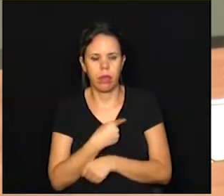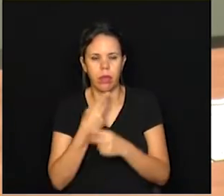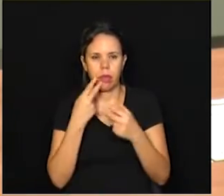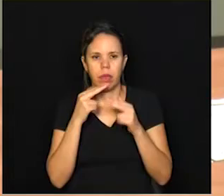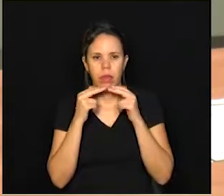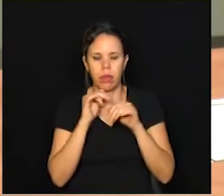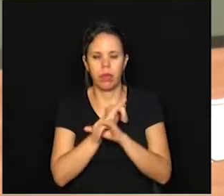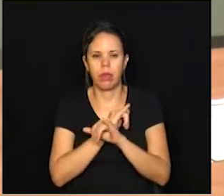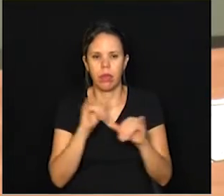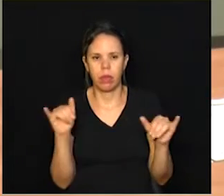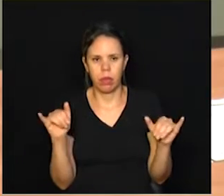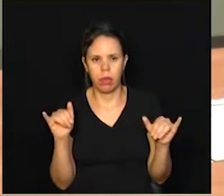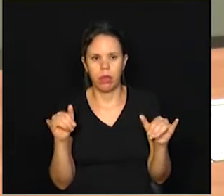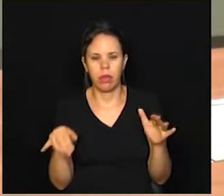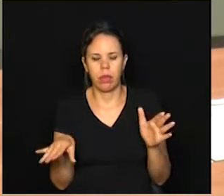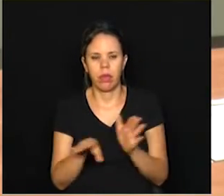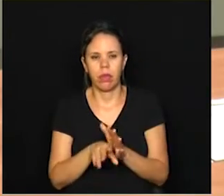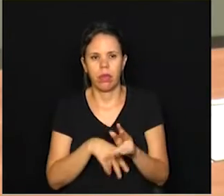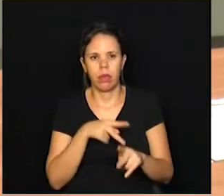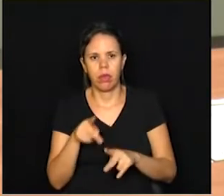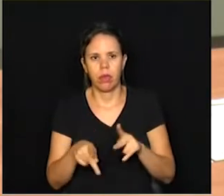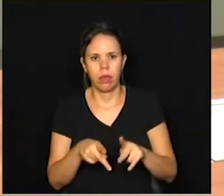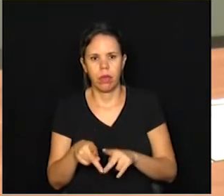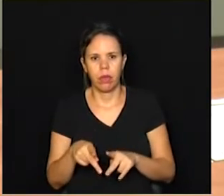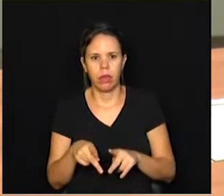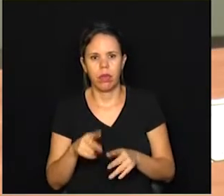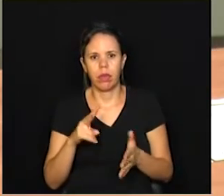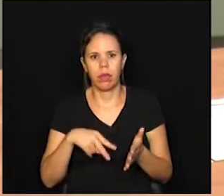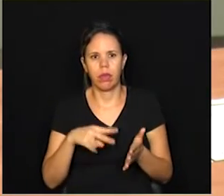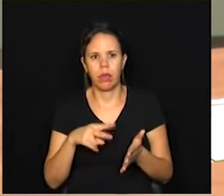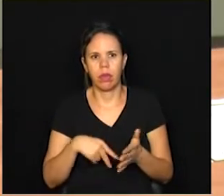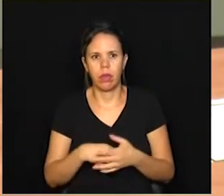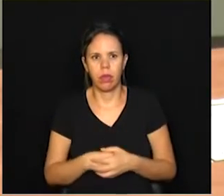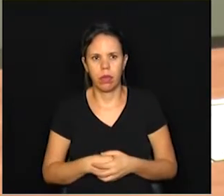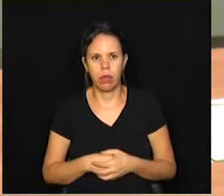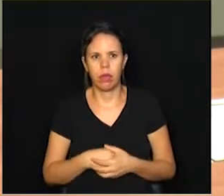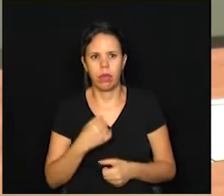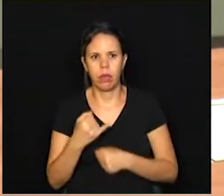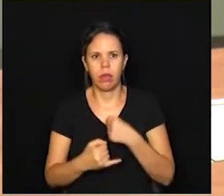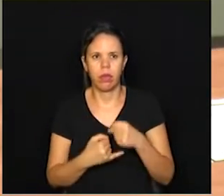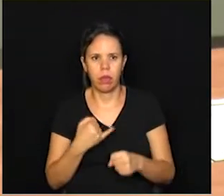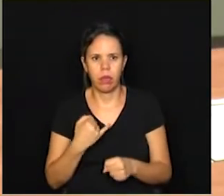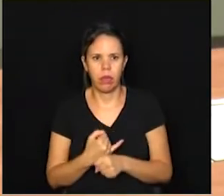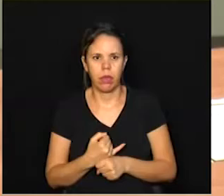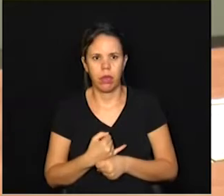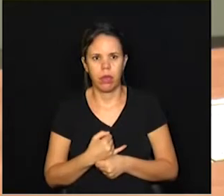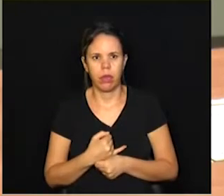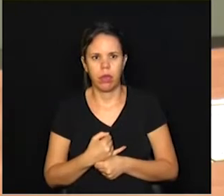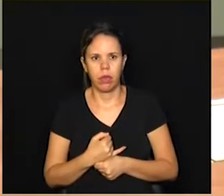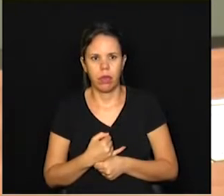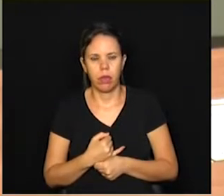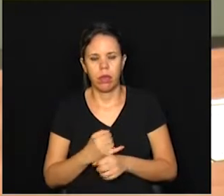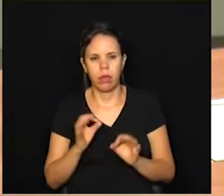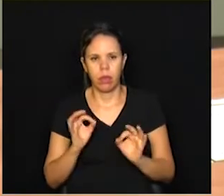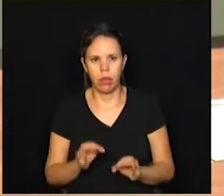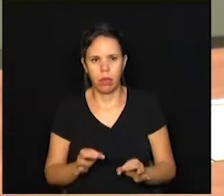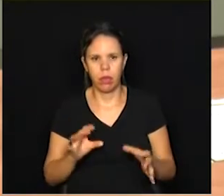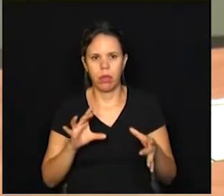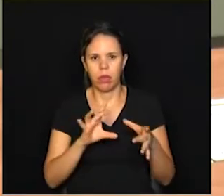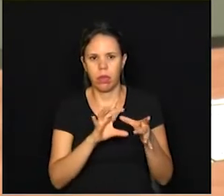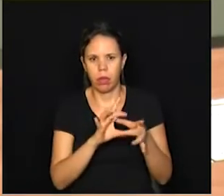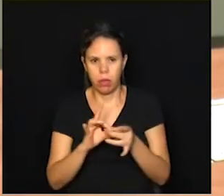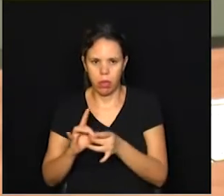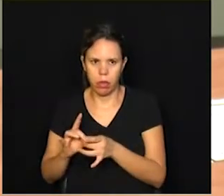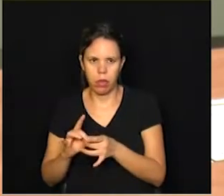notícia possa chegar ao público, ao leitor, ao internauta, de maneira coerente, correta,